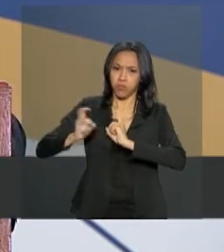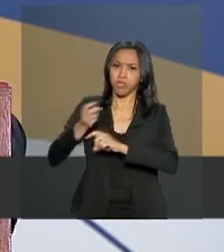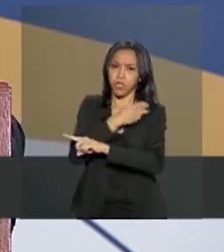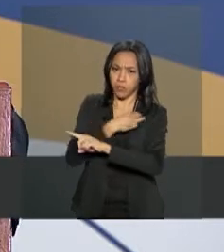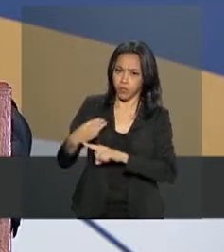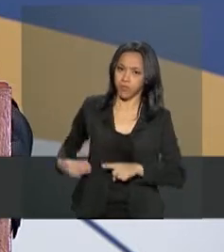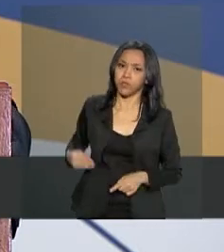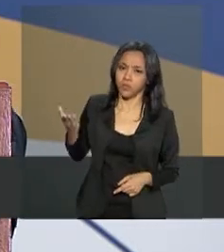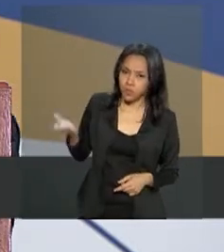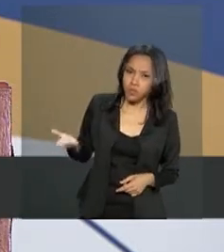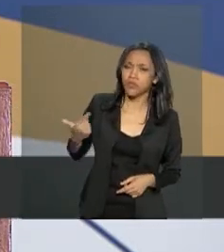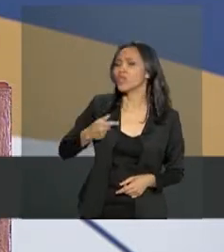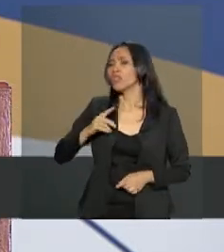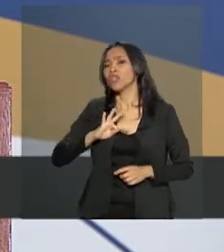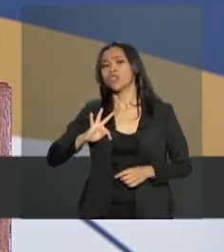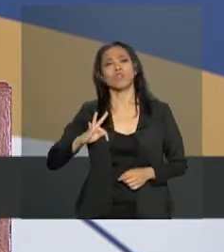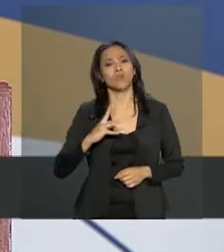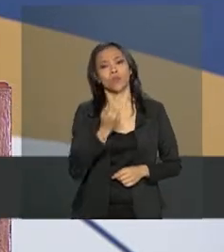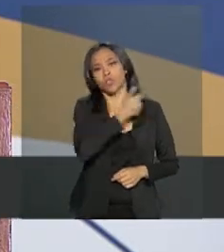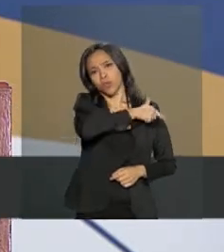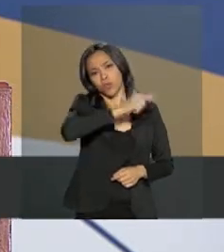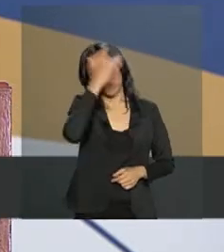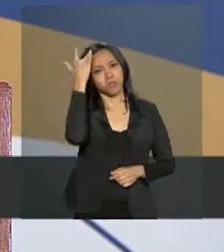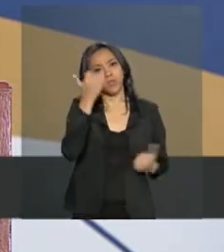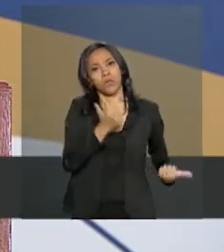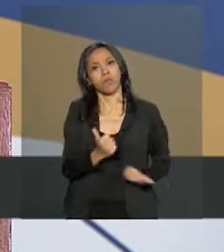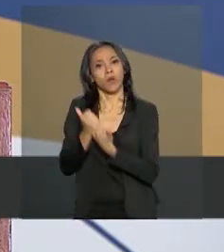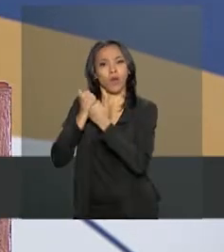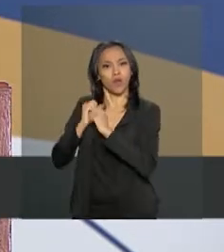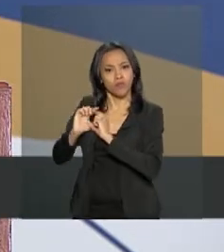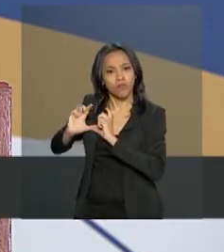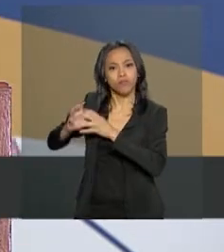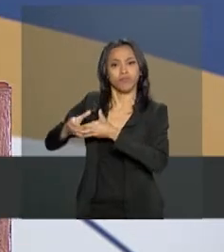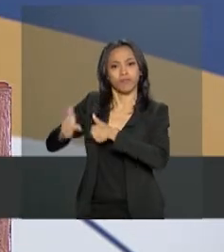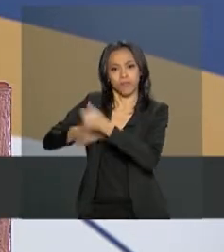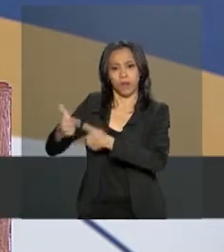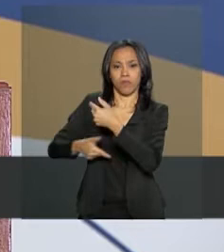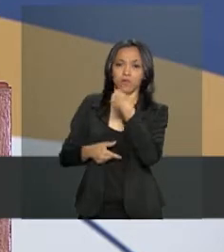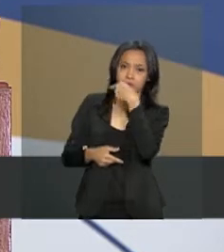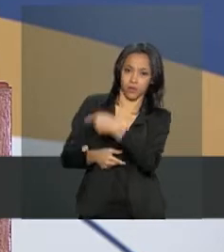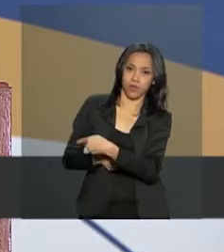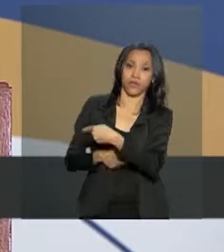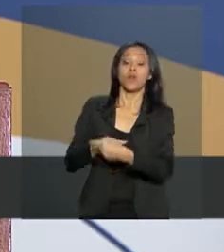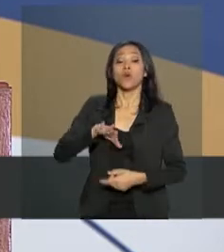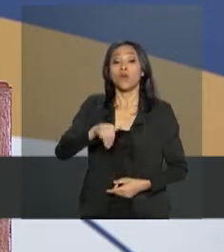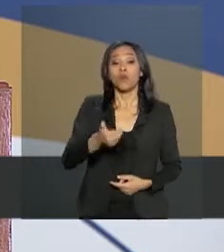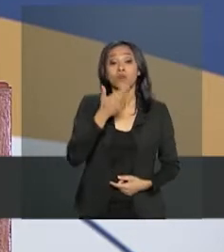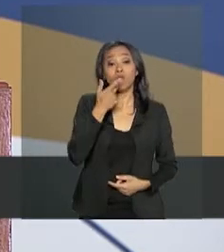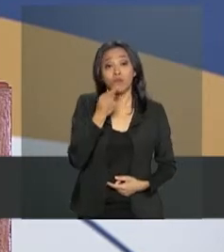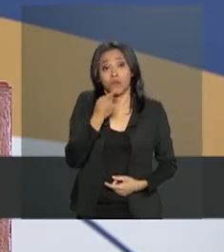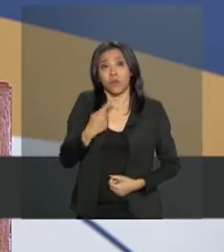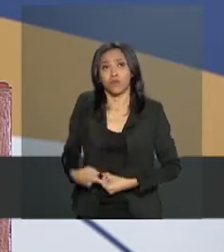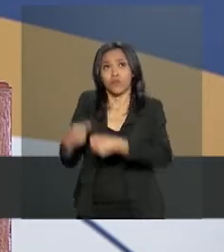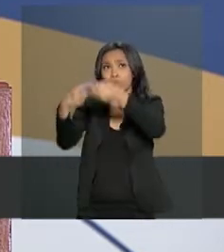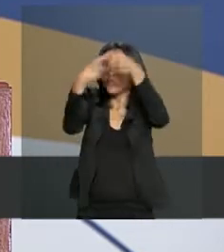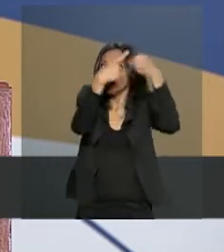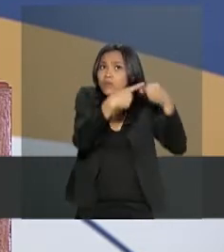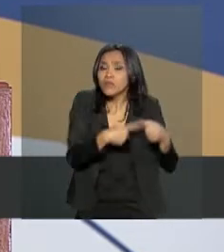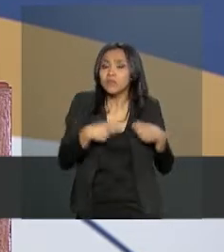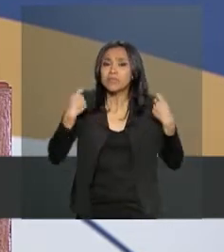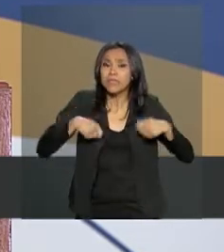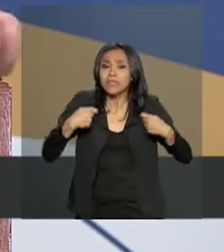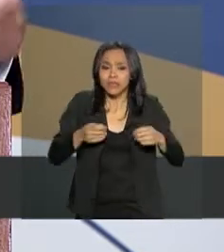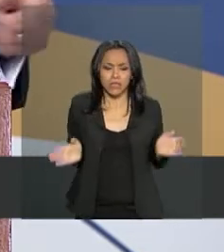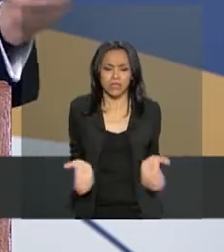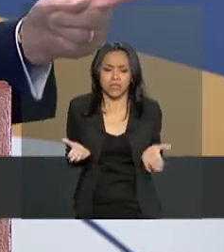todos aqueles que se dedicaram a essa atividade especialmente quando eu digo dos municípios é porque nós temos que incentivar cada vez mais